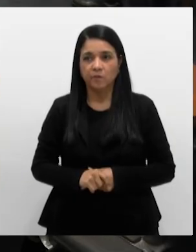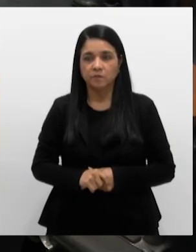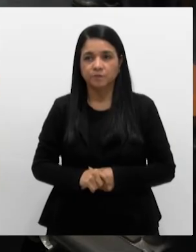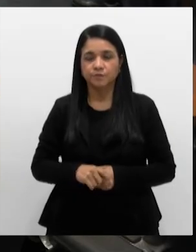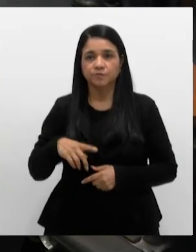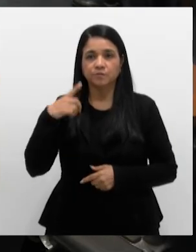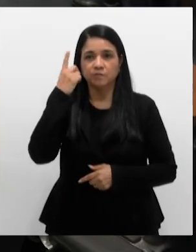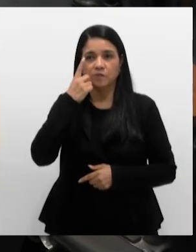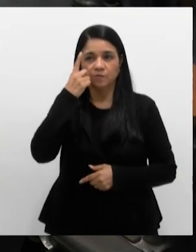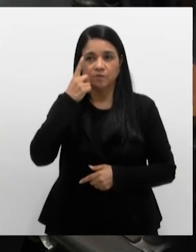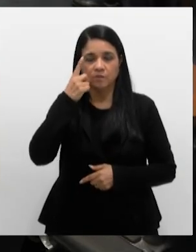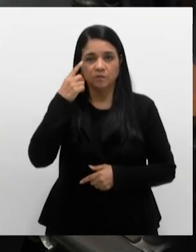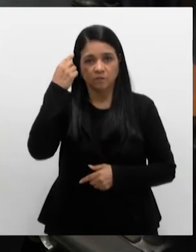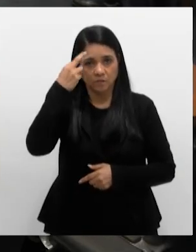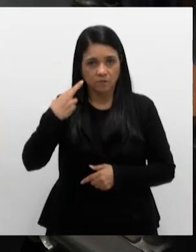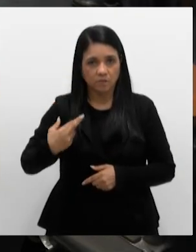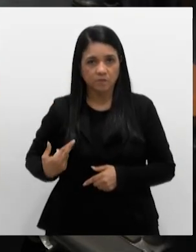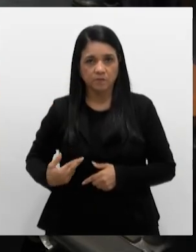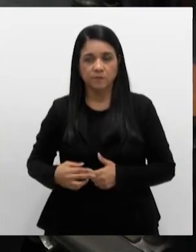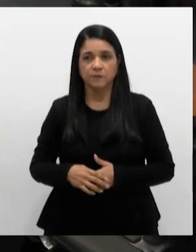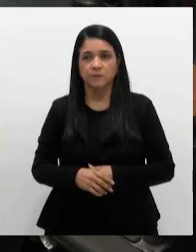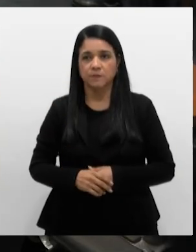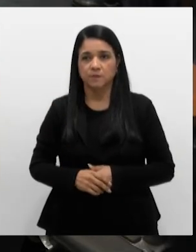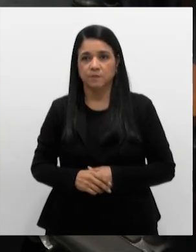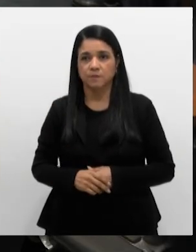Deputada Renata Souza.